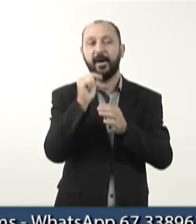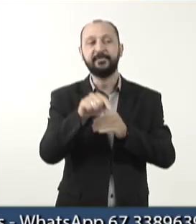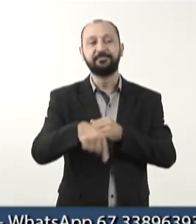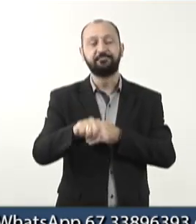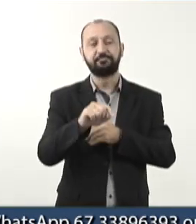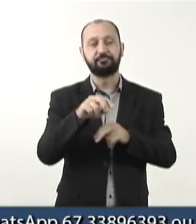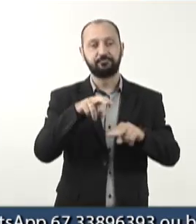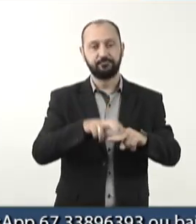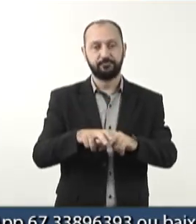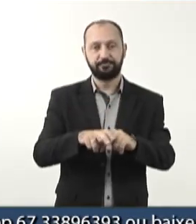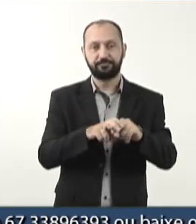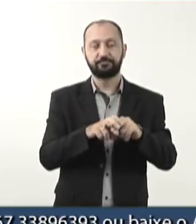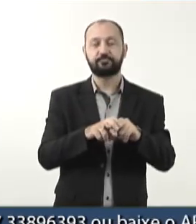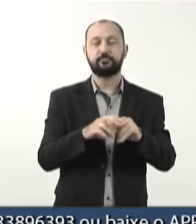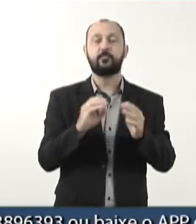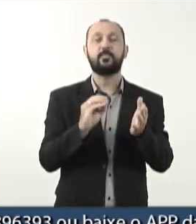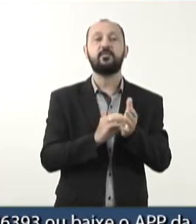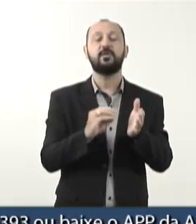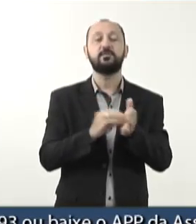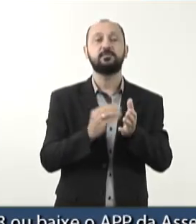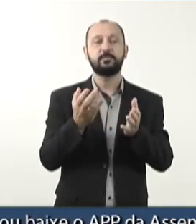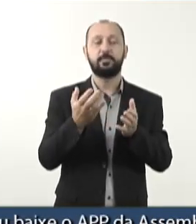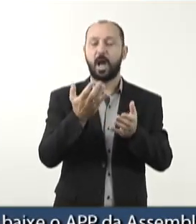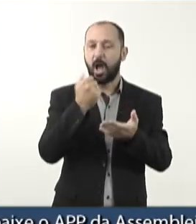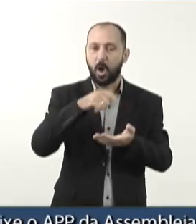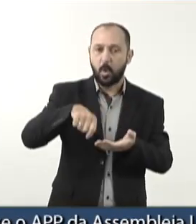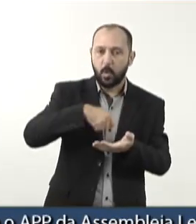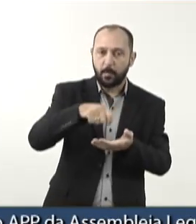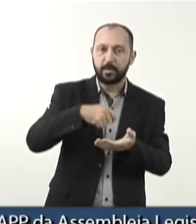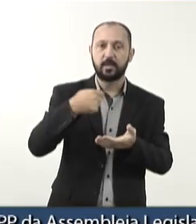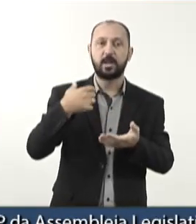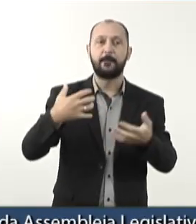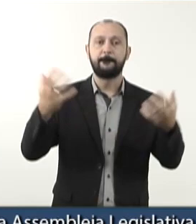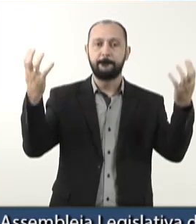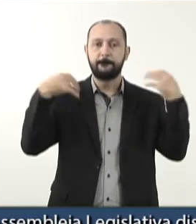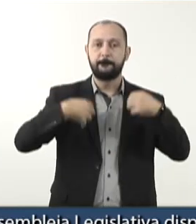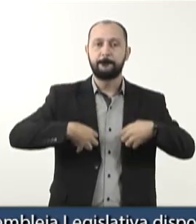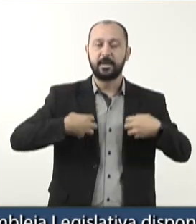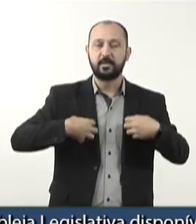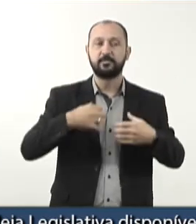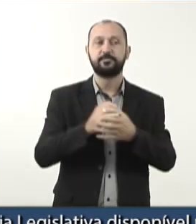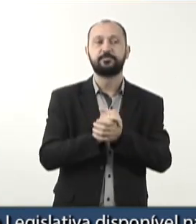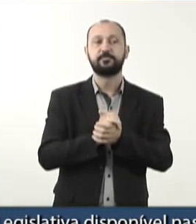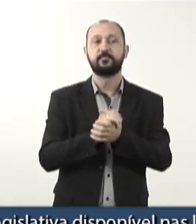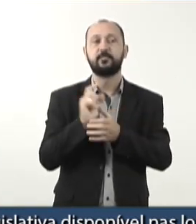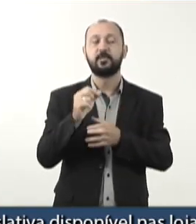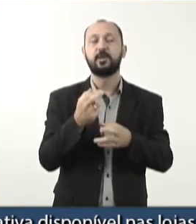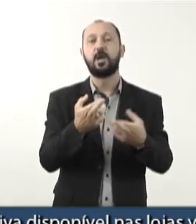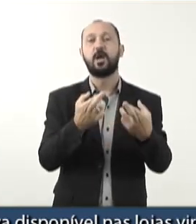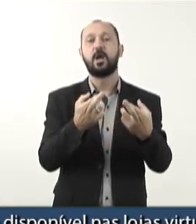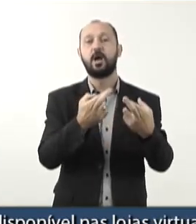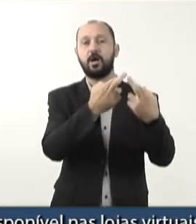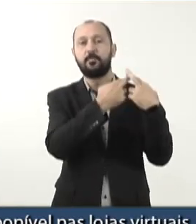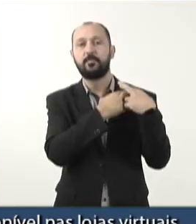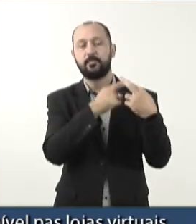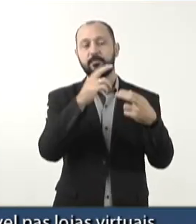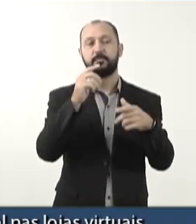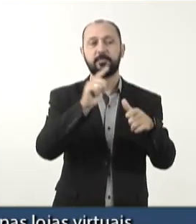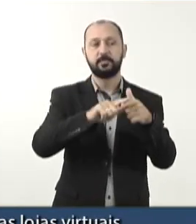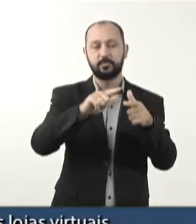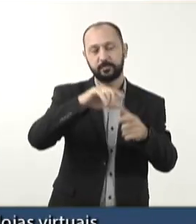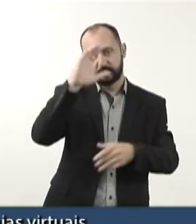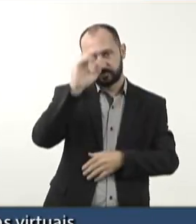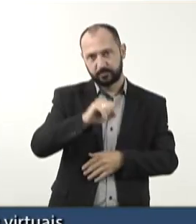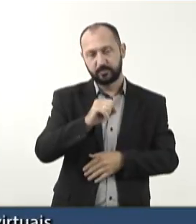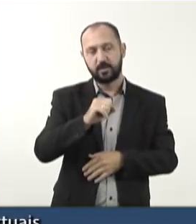aqui no plenário, até para fazer comida, tomar banho, certo? Quem é responsável por resolver esse